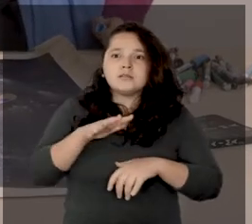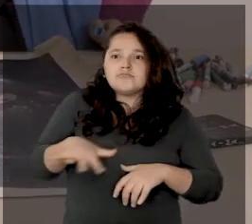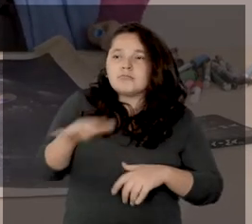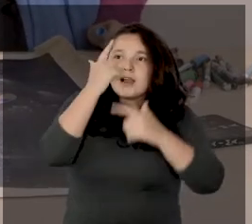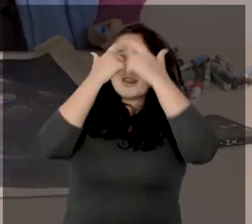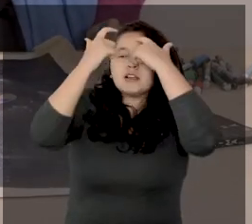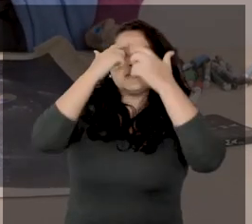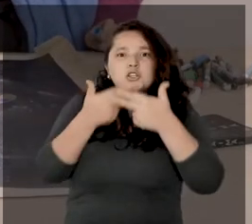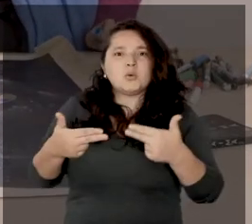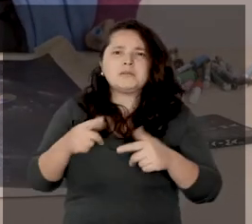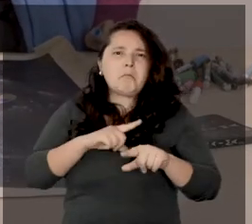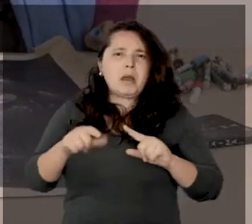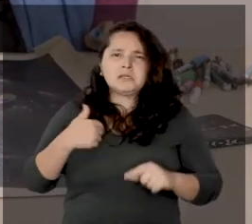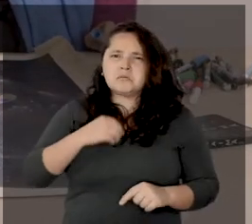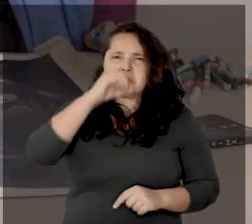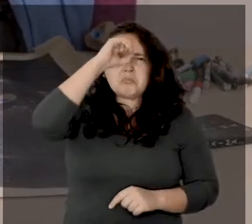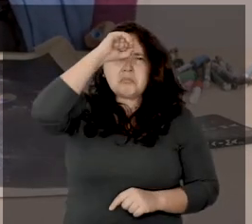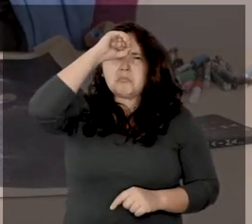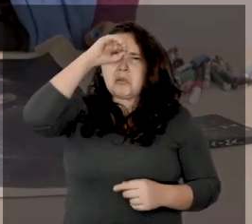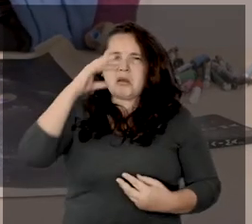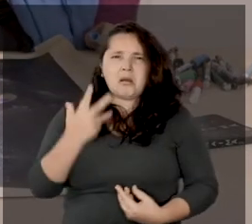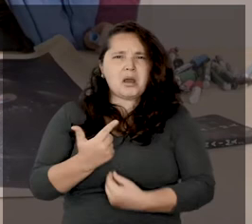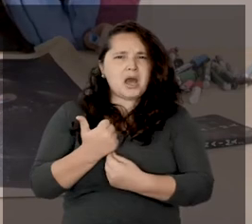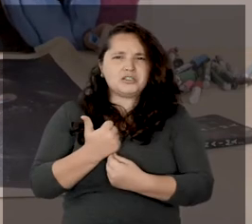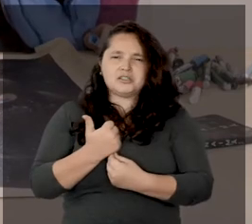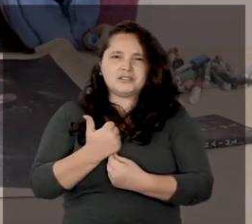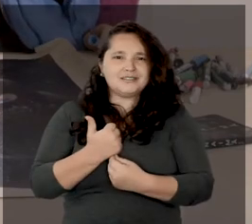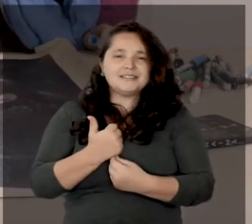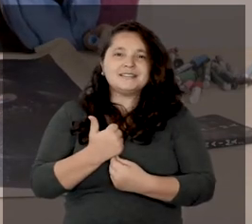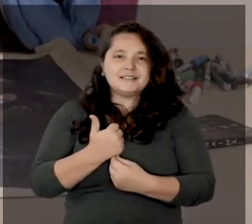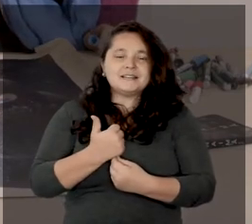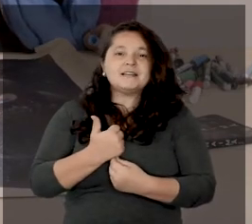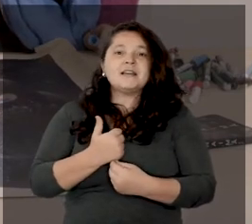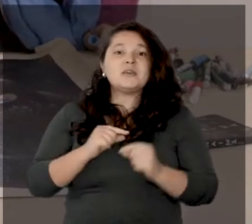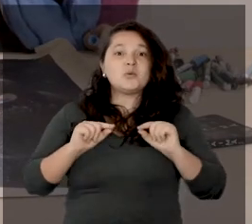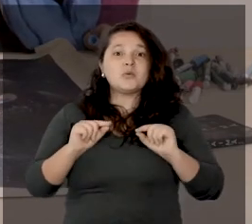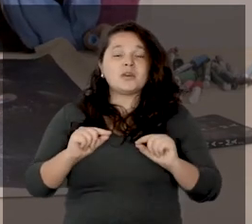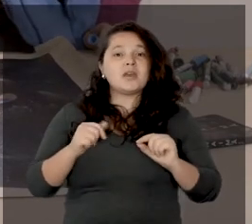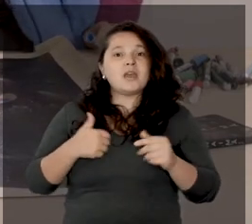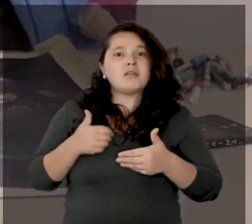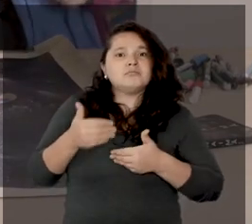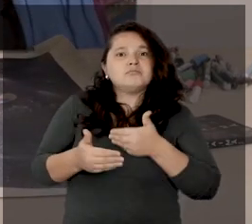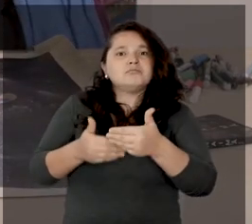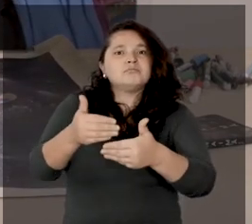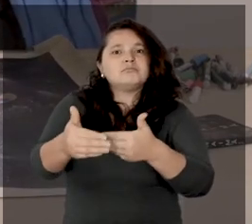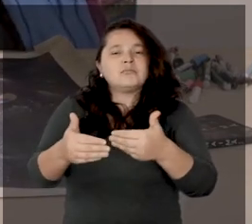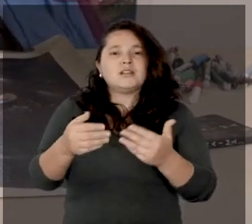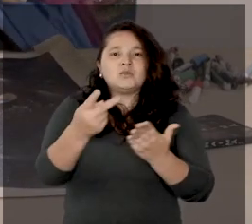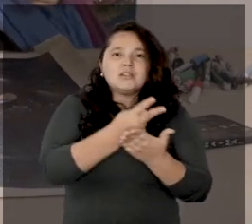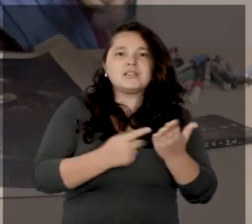tinha um universo para interagir, e fui, pouco a pouco, me segurando no desenho e na literatura, né? Uhum. Né,